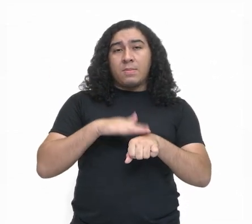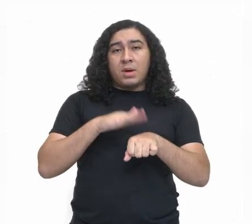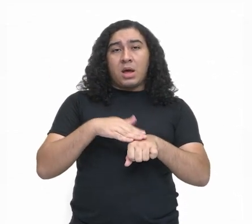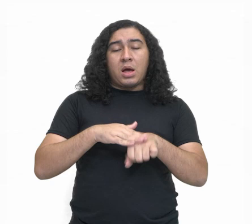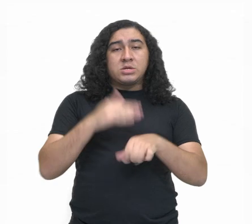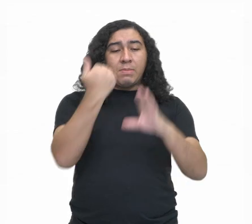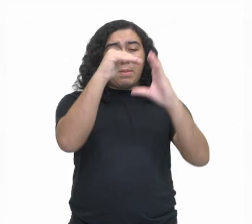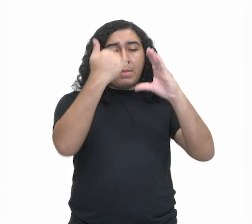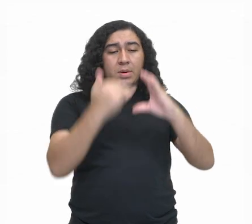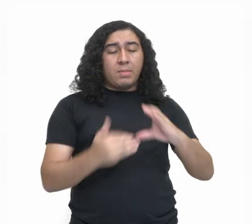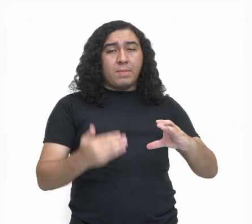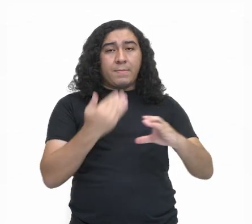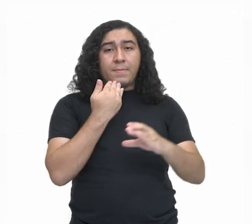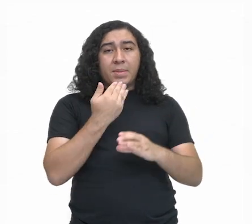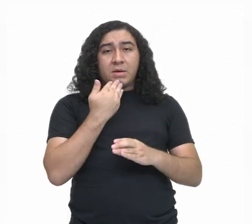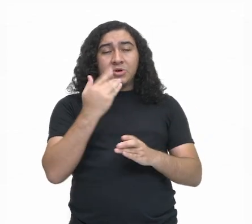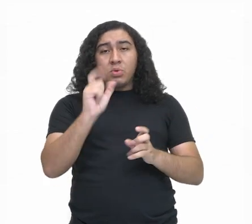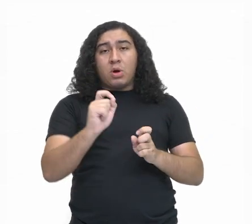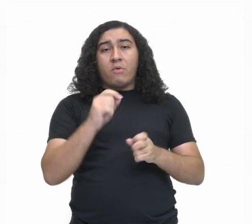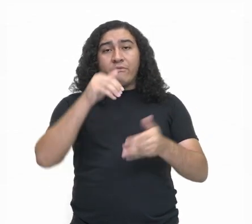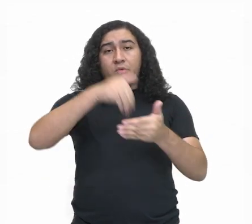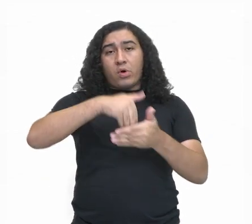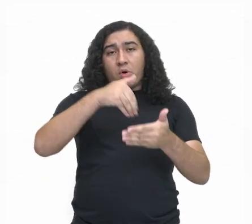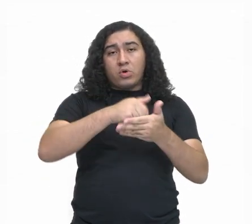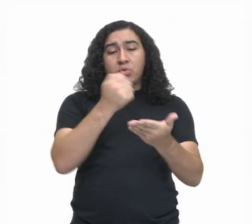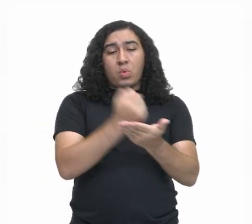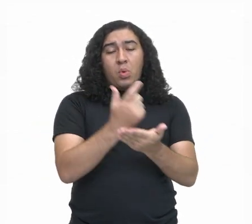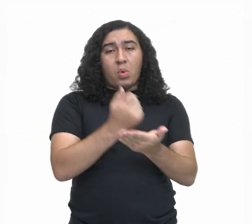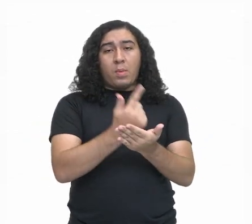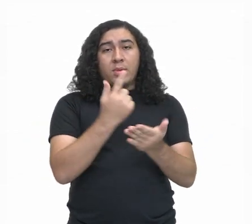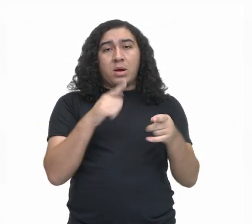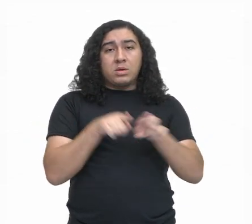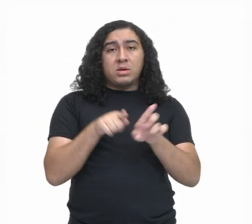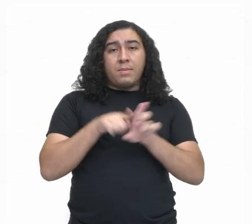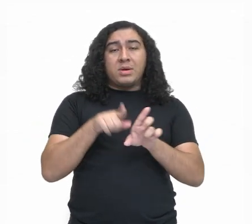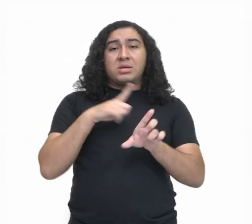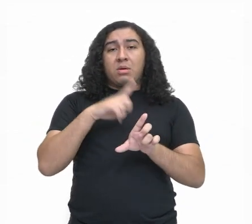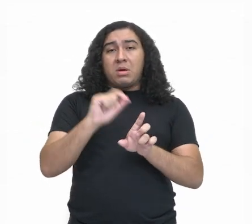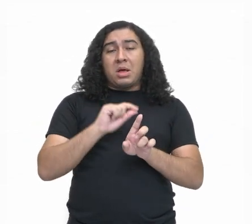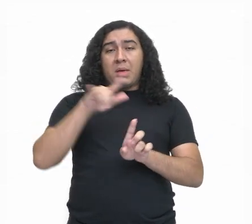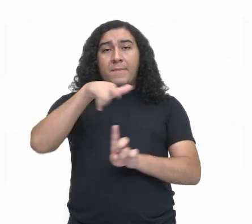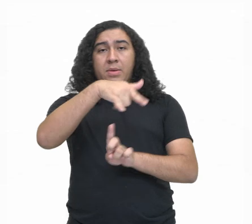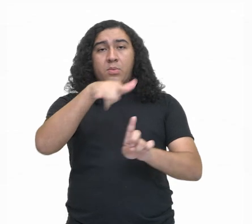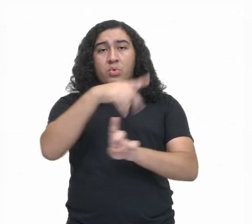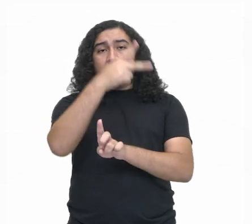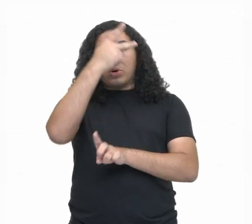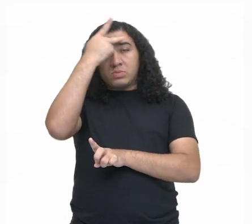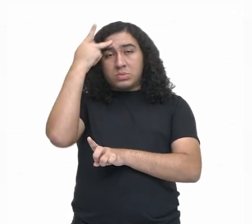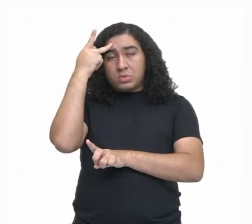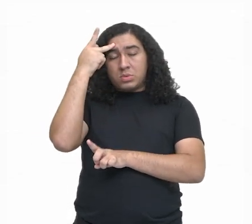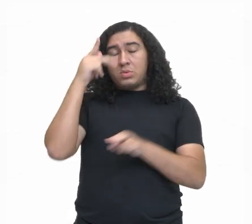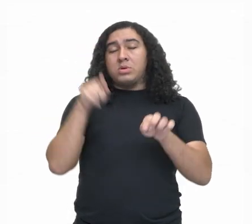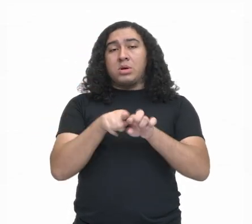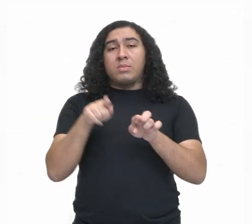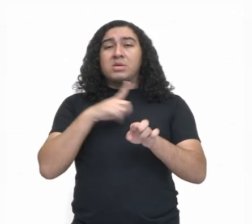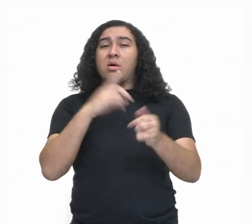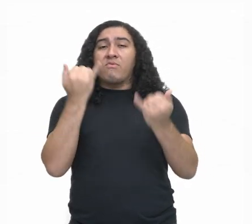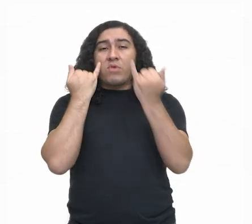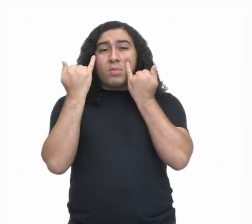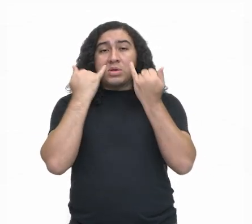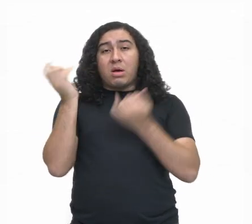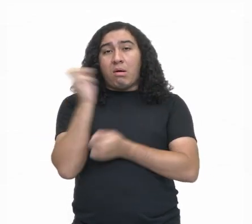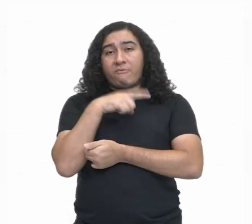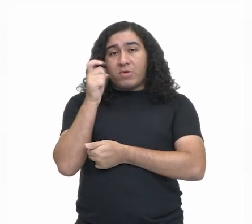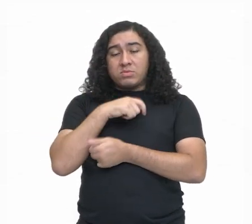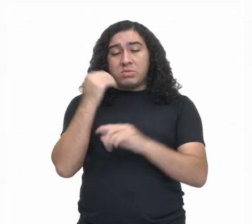voto, para comprar voto, para enganar, entrar na mente das pessoas, né, e jogar informações